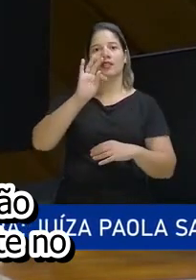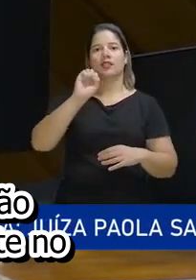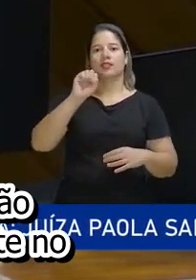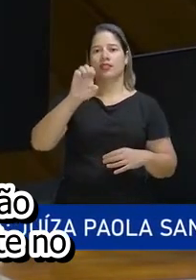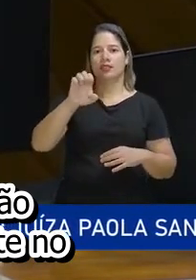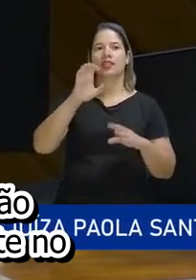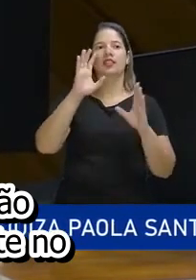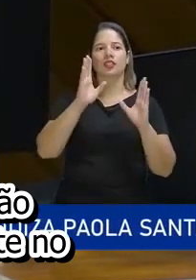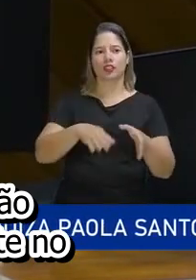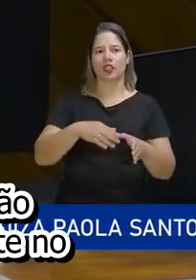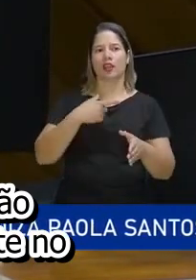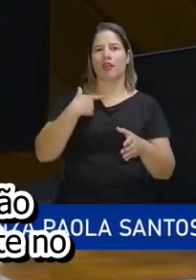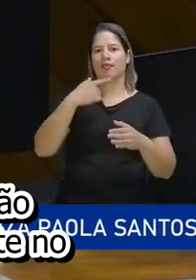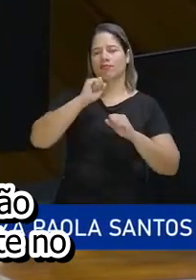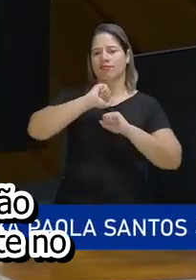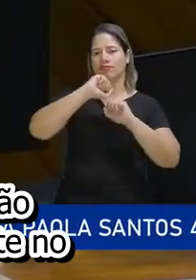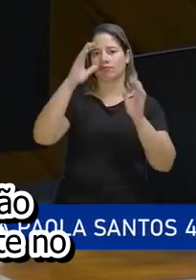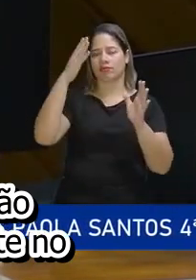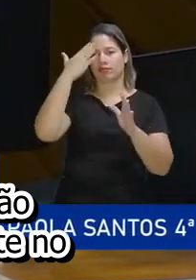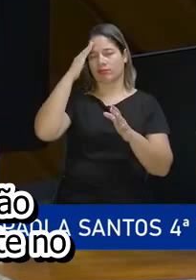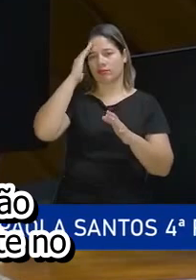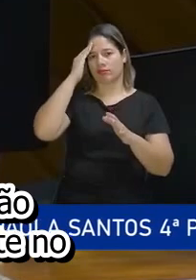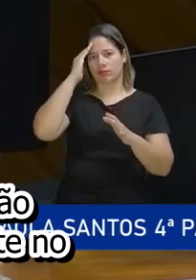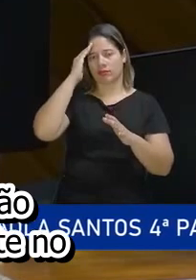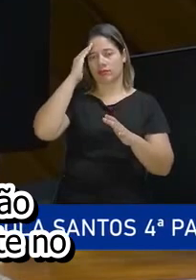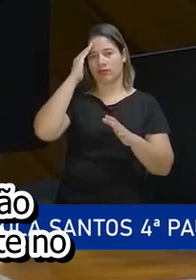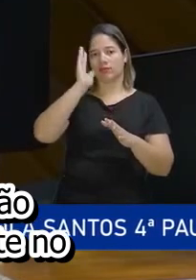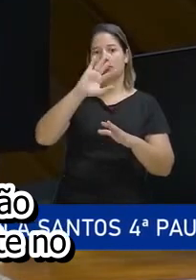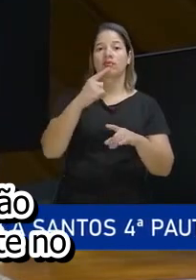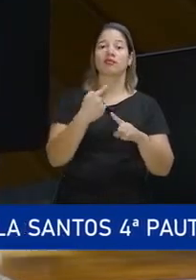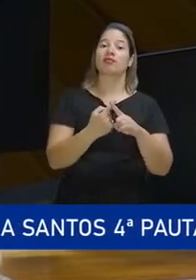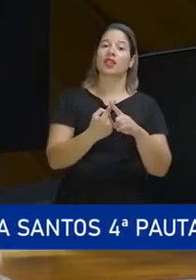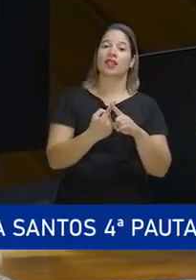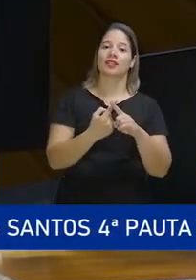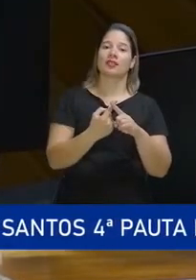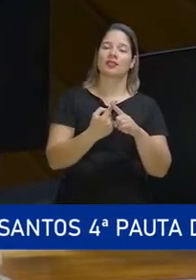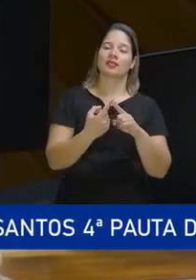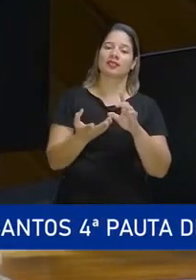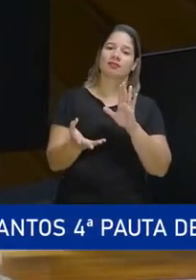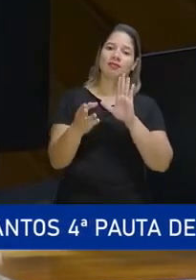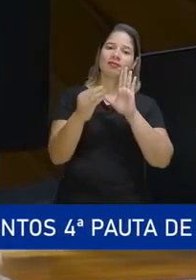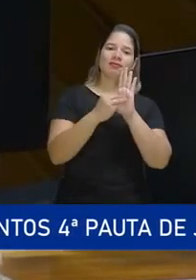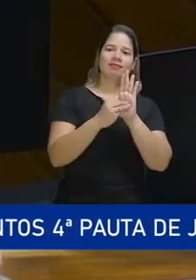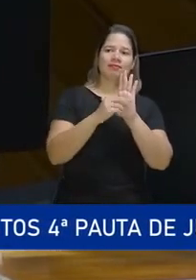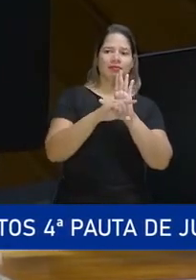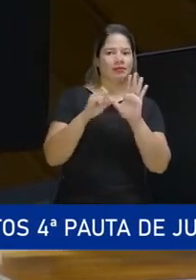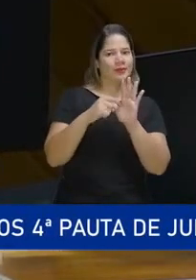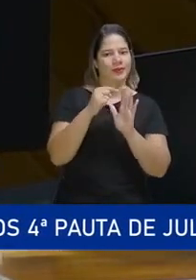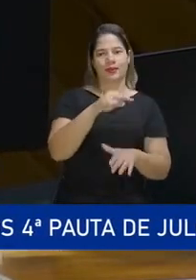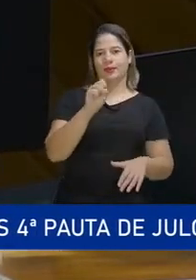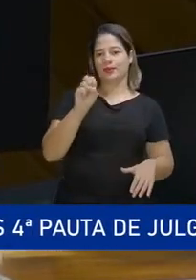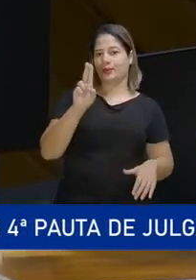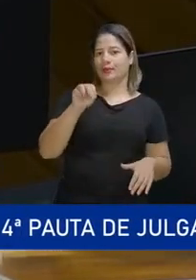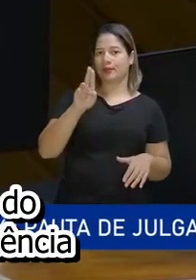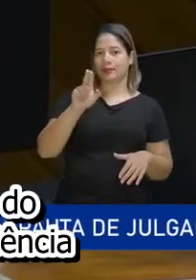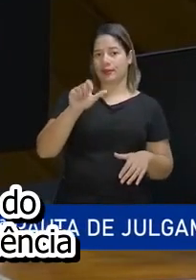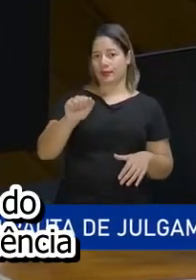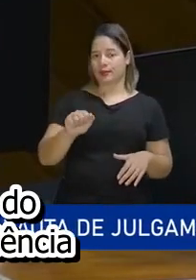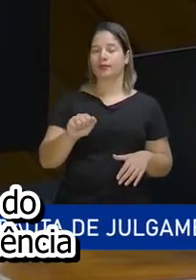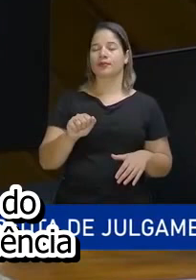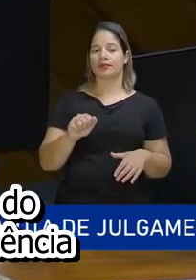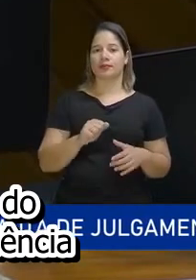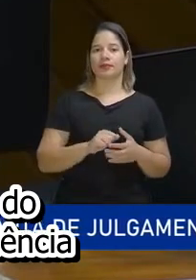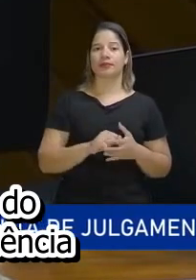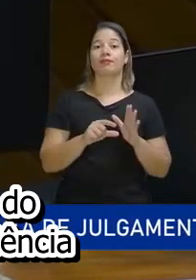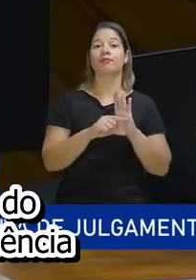sedimentado nesse sentido que resultou justamente no enunciado da citada súmula, e assim dispõe. Somente